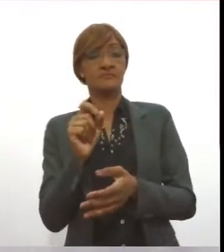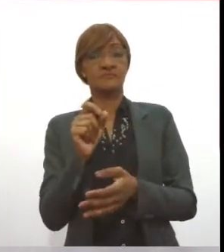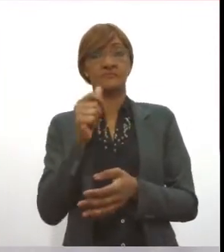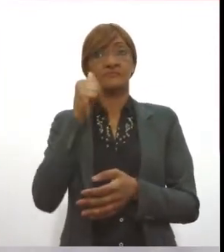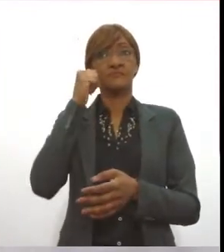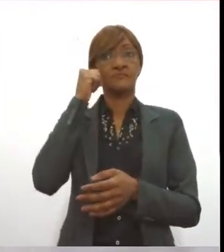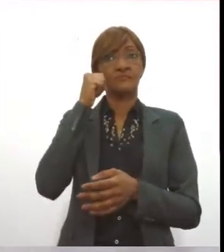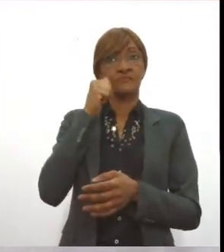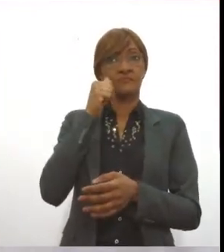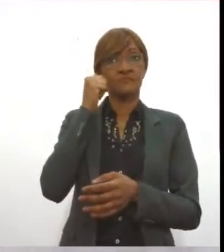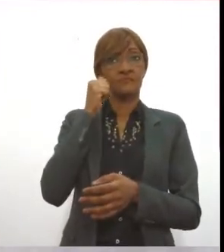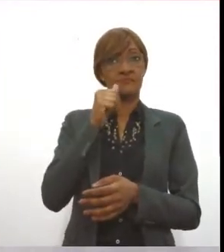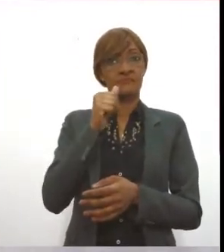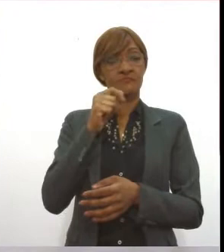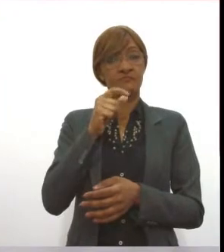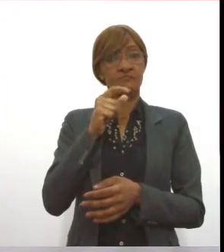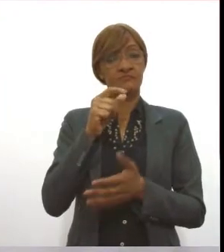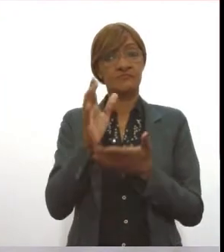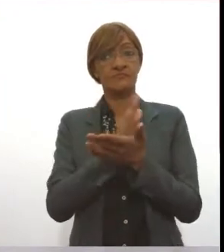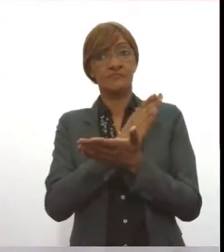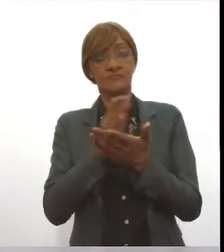grávidas, uma parte está